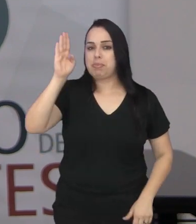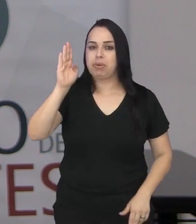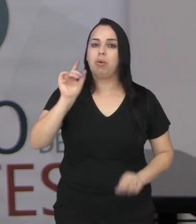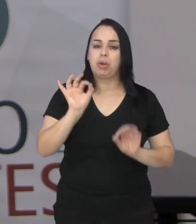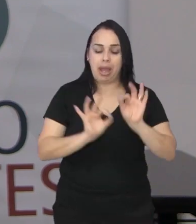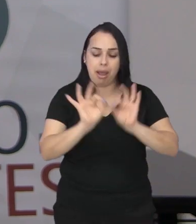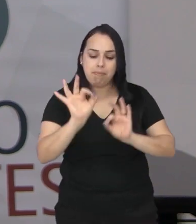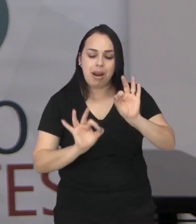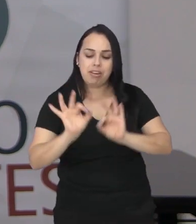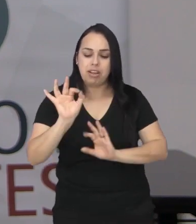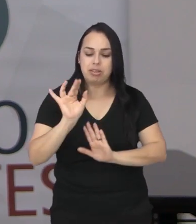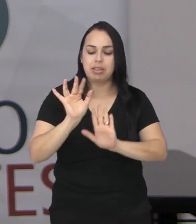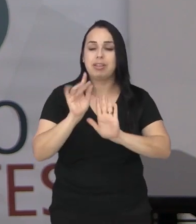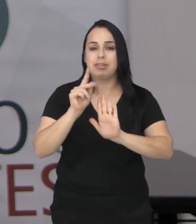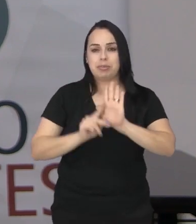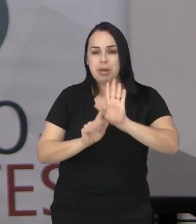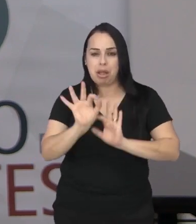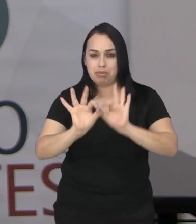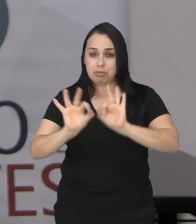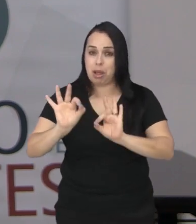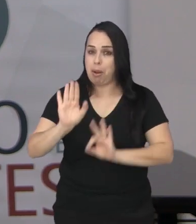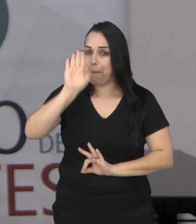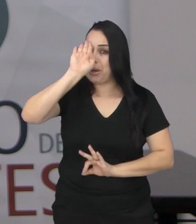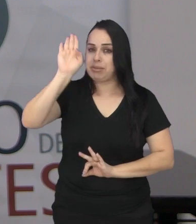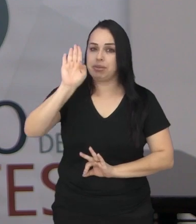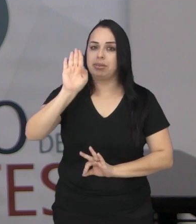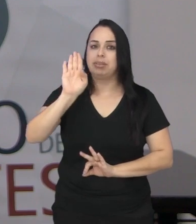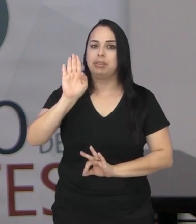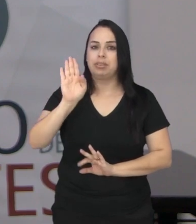obter esse planejamento, que é o fundamental, o principal,